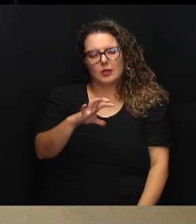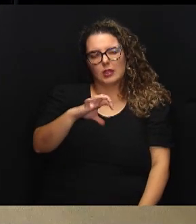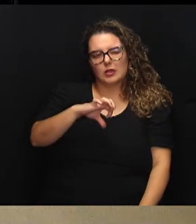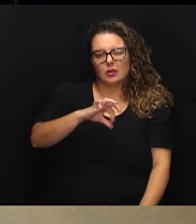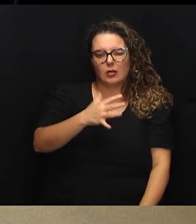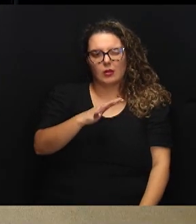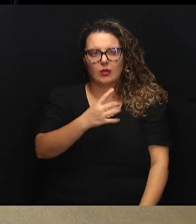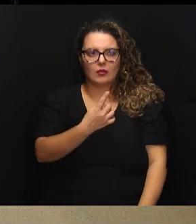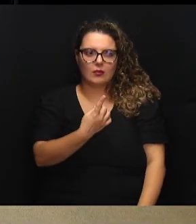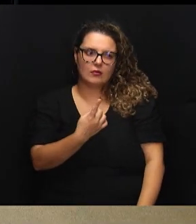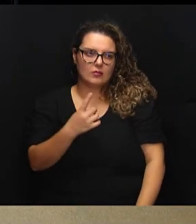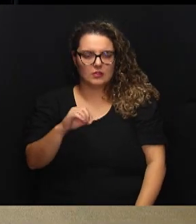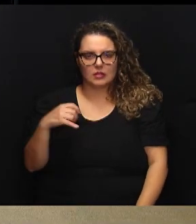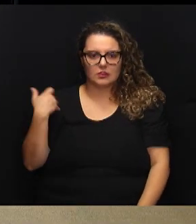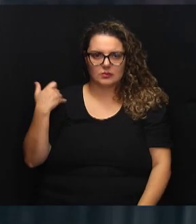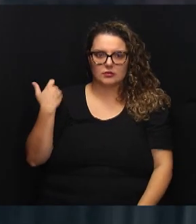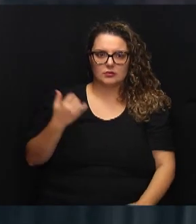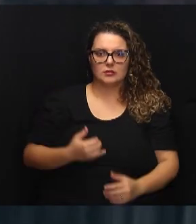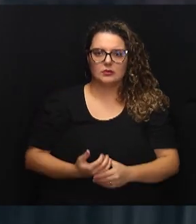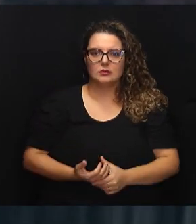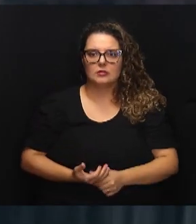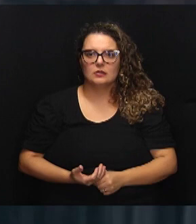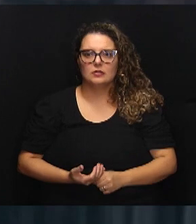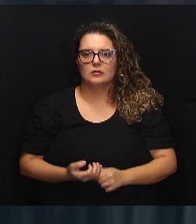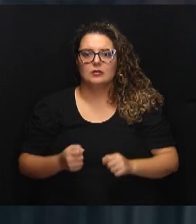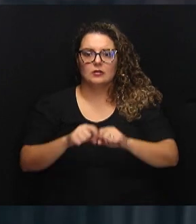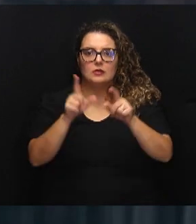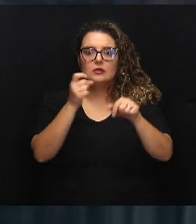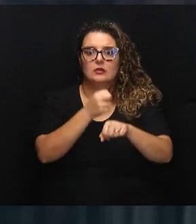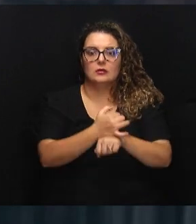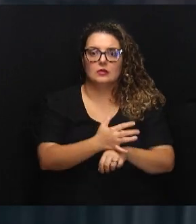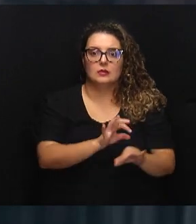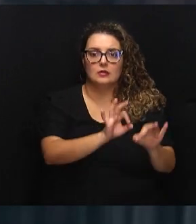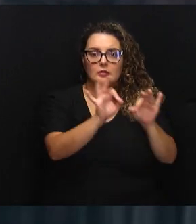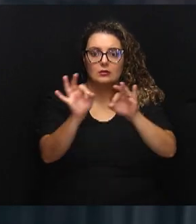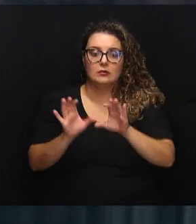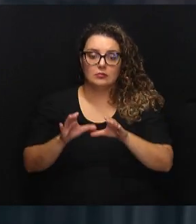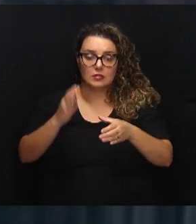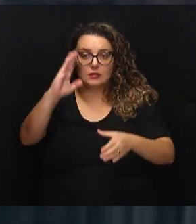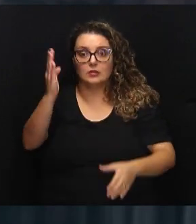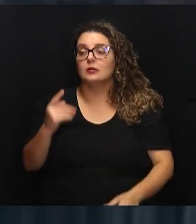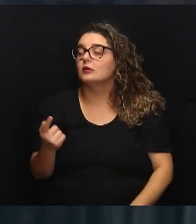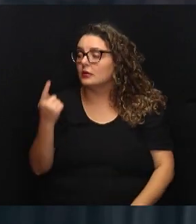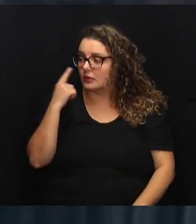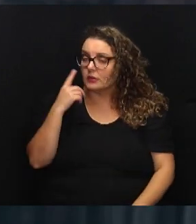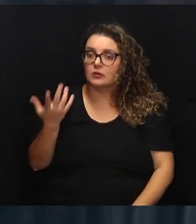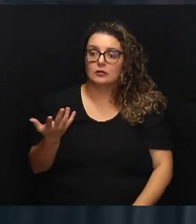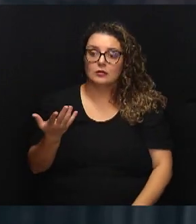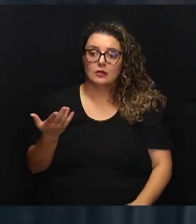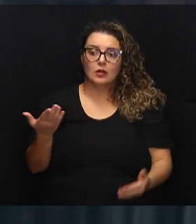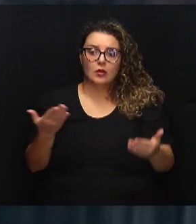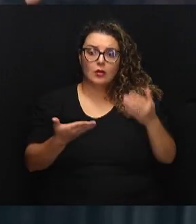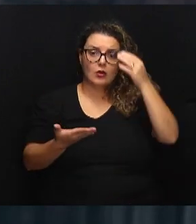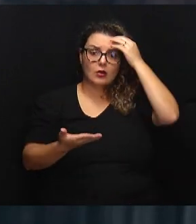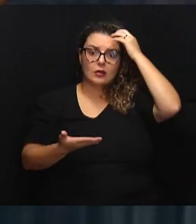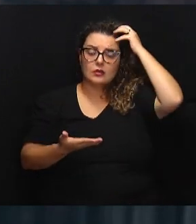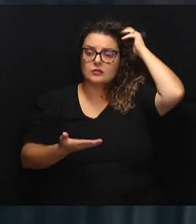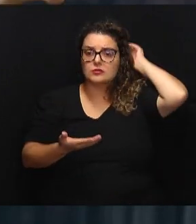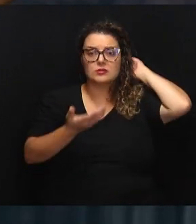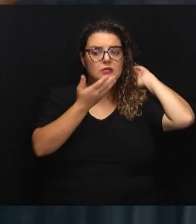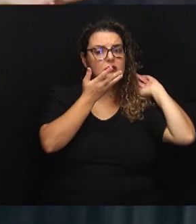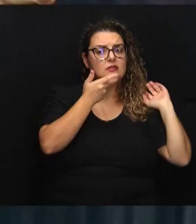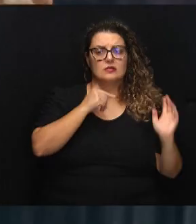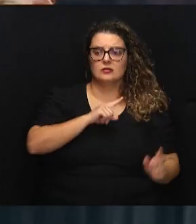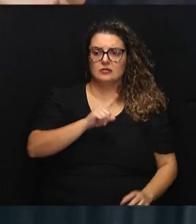uhum, Eu acordava de madrugada só para assistir os jogos da seleção. tá vendo só? Se fosse hoje em dia, a criançada não